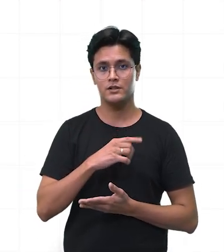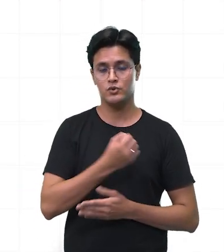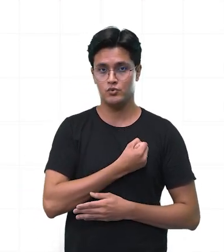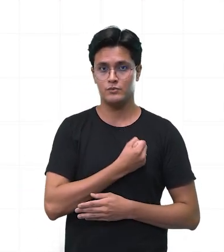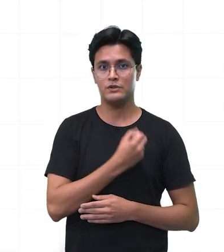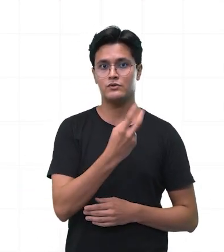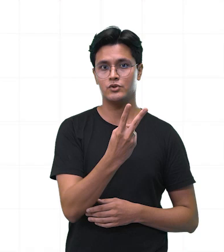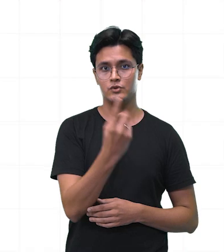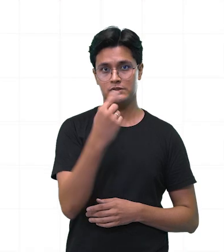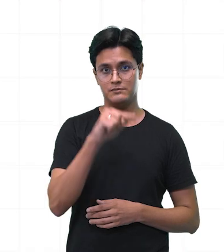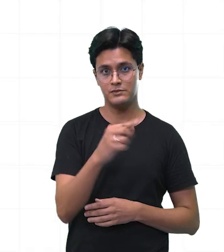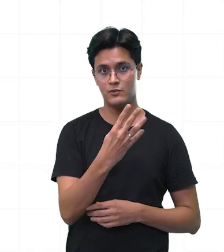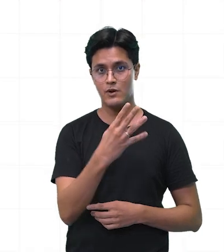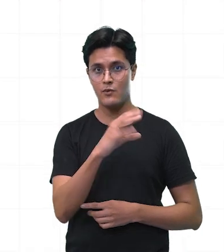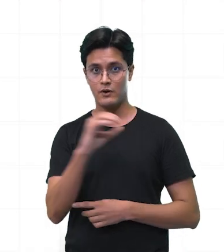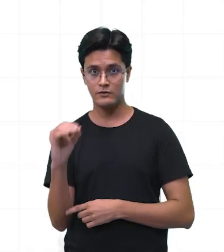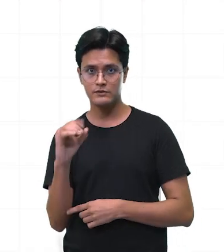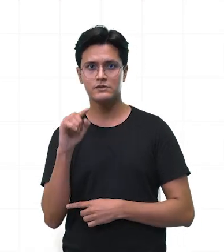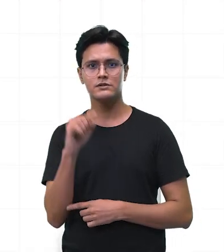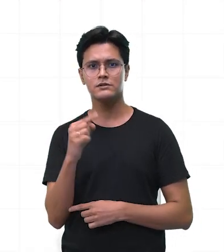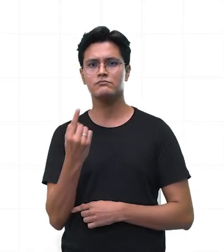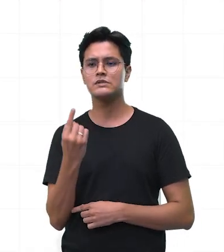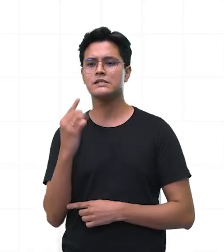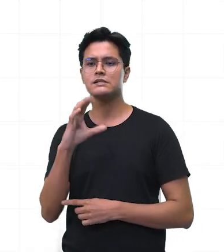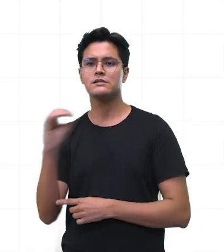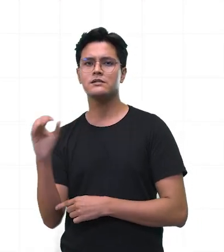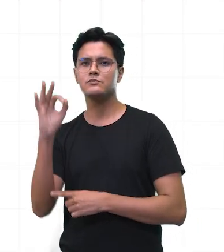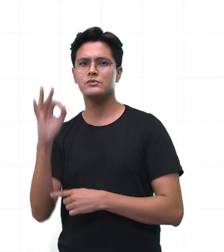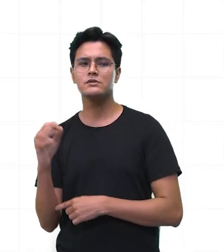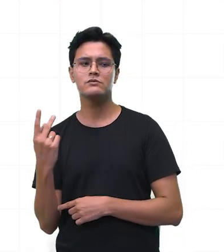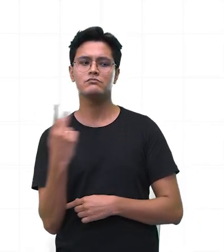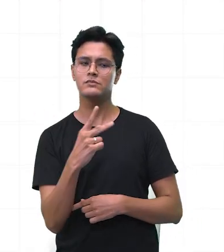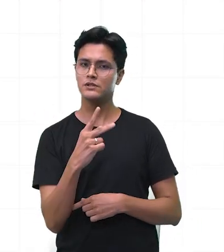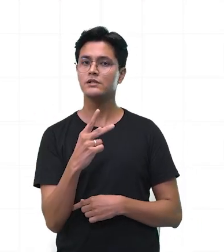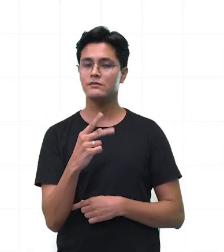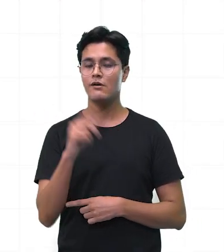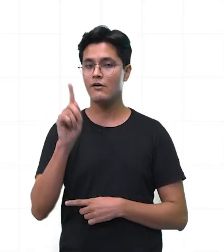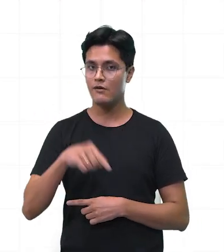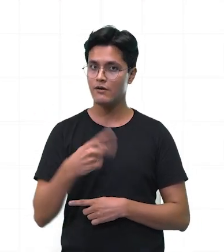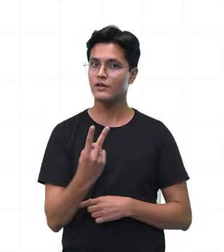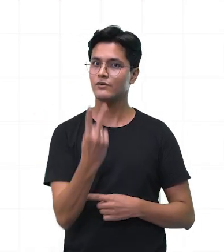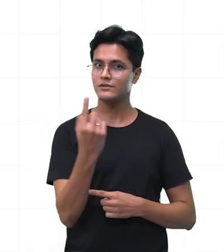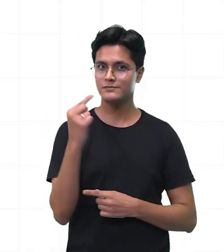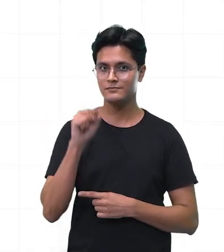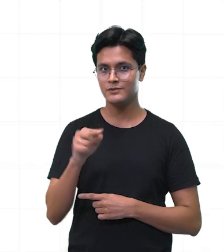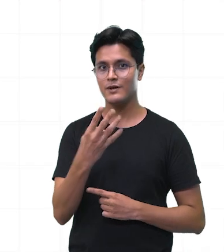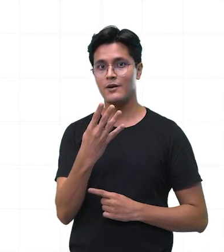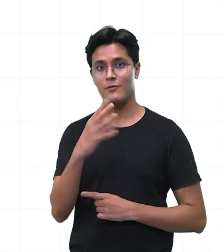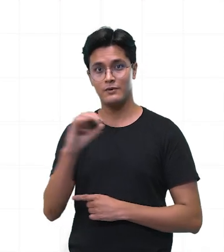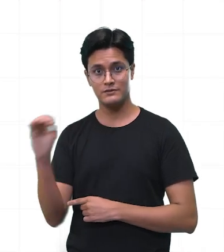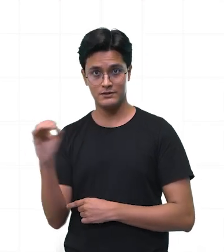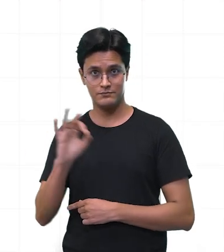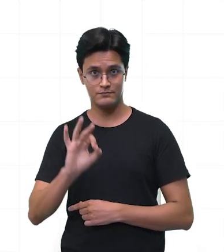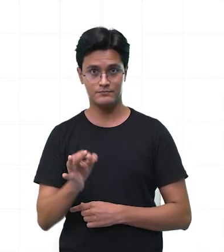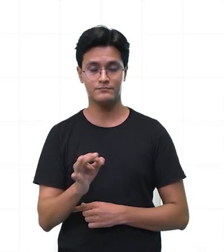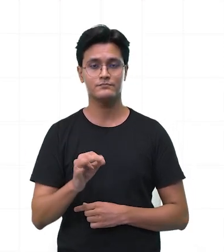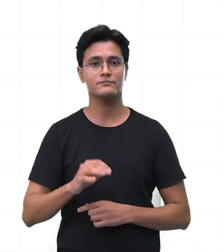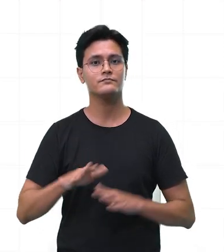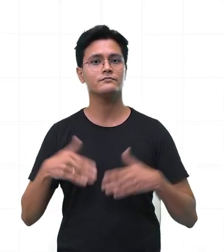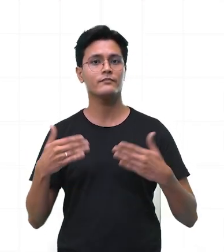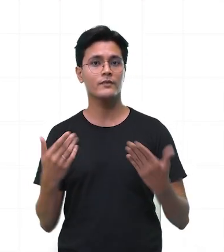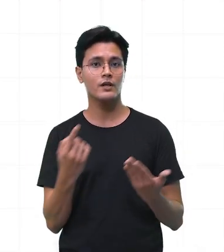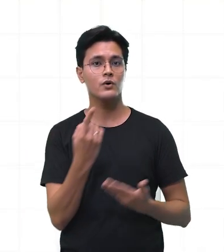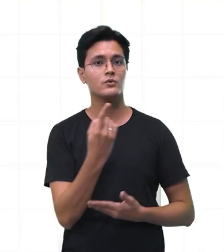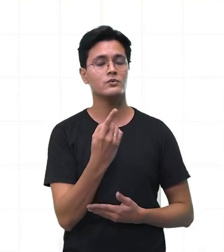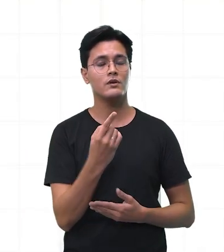2.400. Então, 100% de 2.400 é o próprio 2.400, tá? Então,